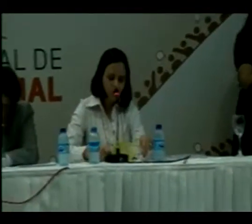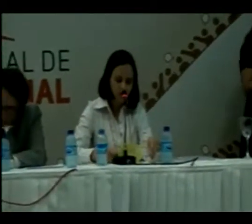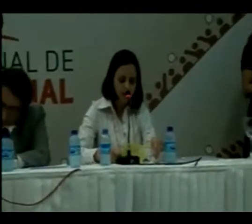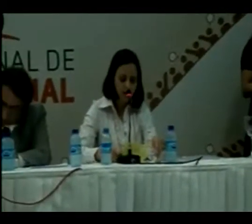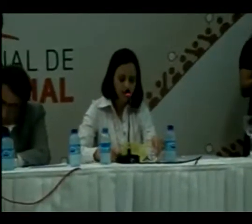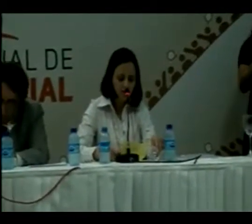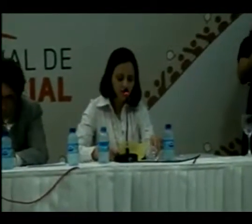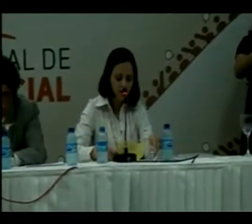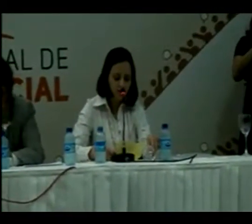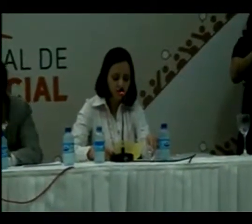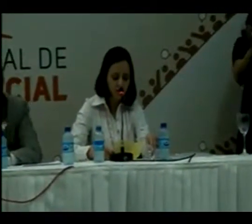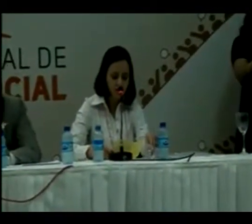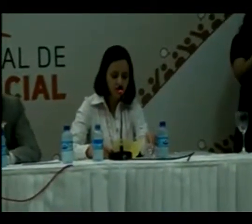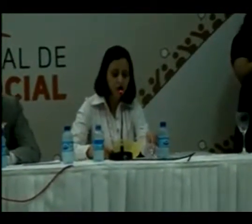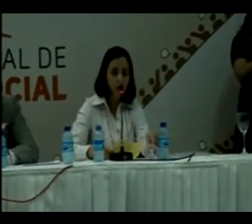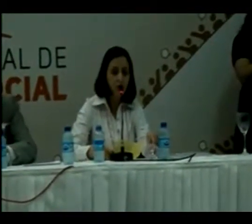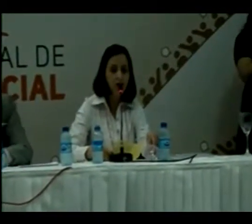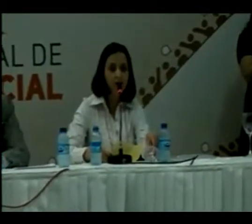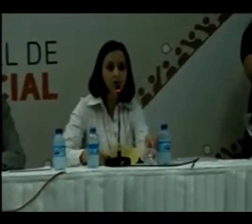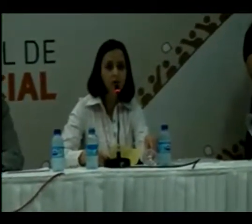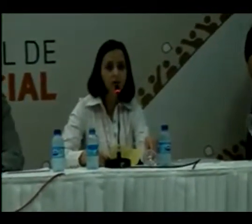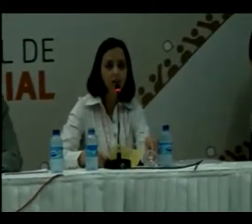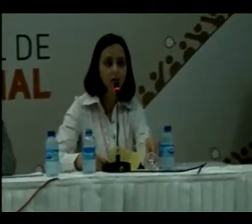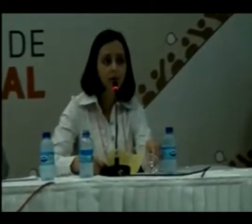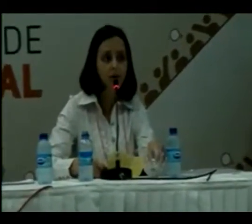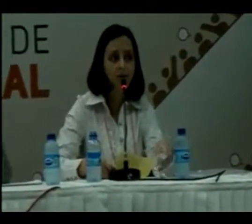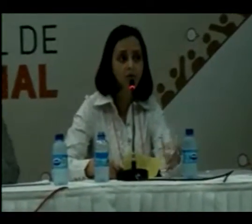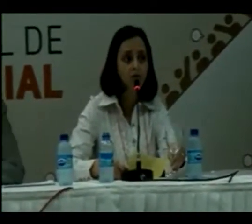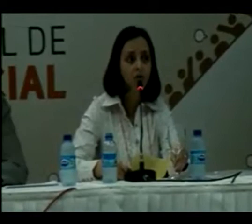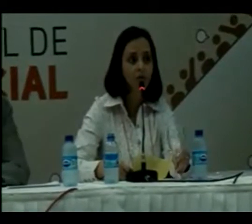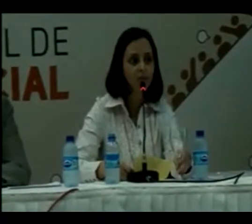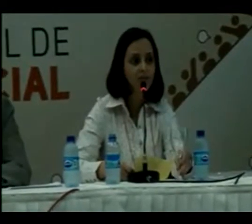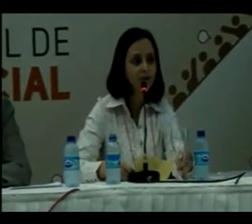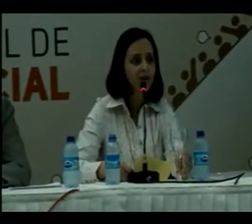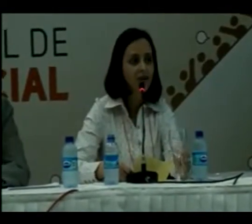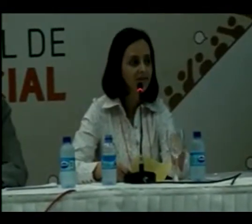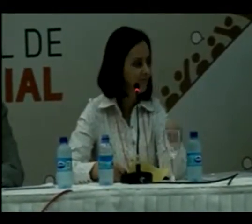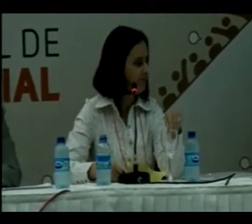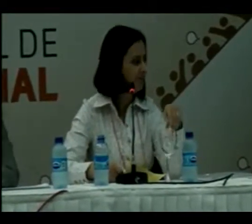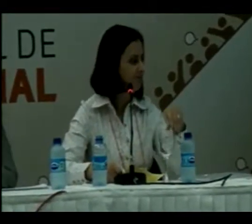Chamar o grupo que estava na sala New Orleans, coordenado pelo Adilson.